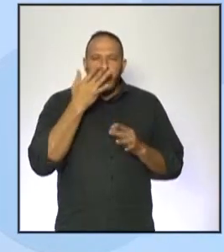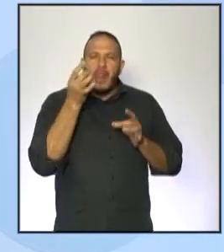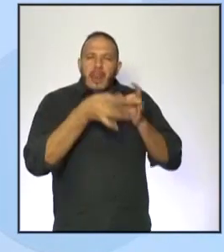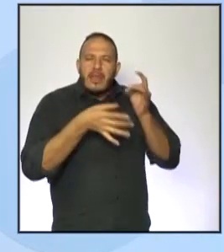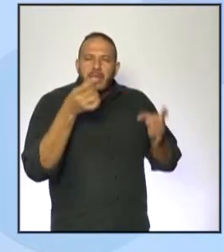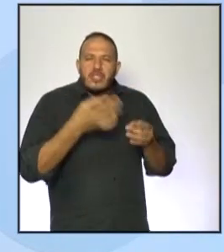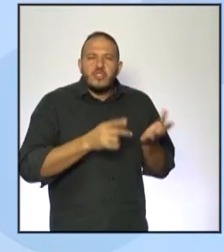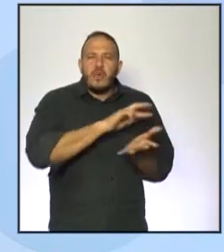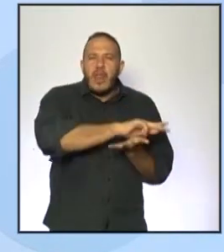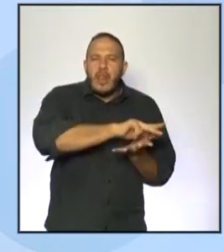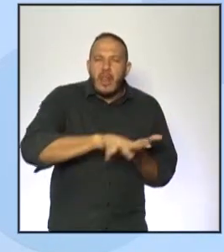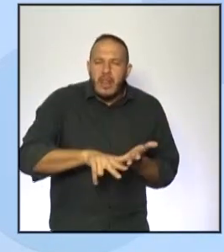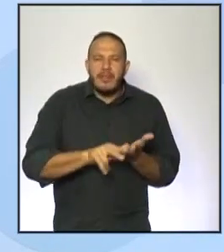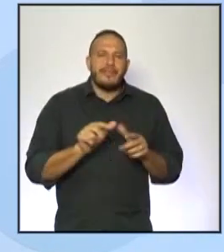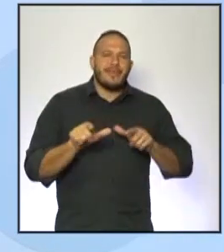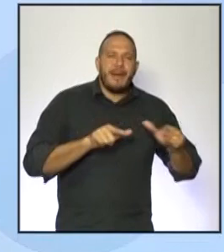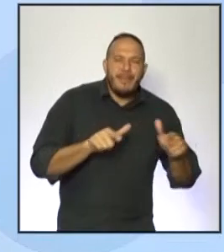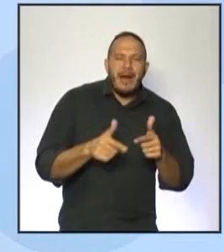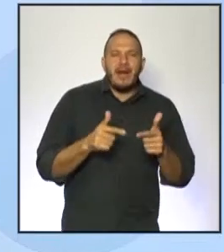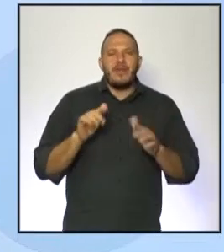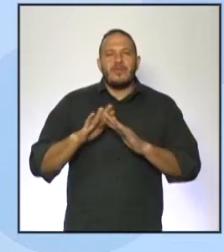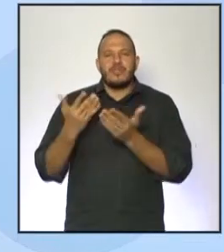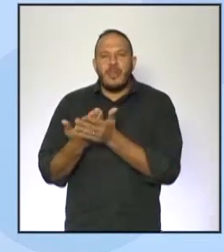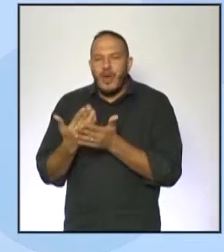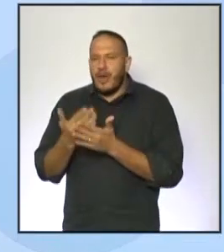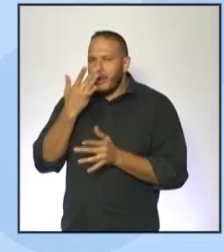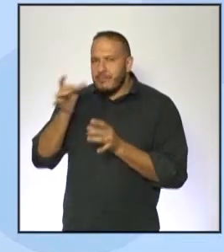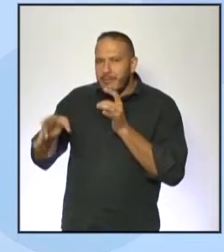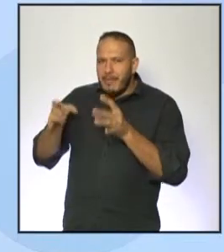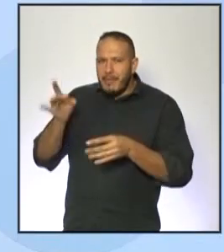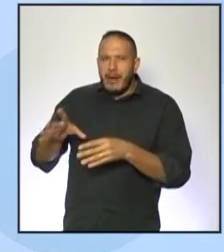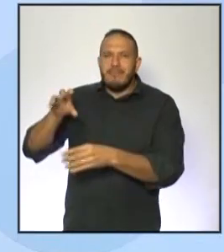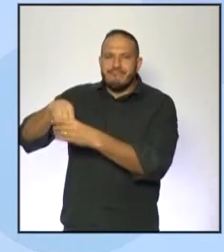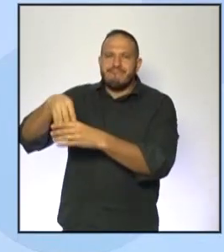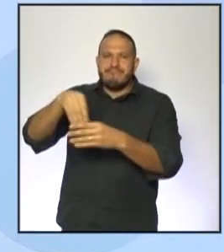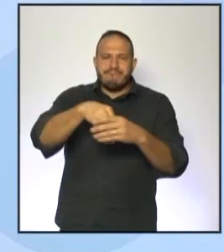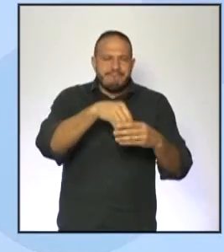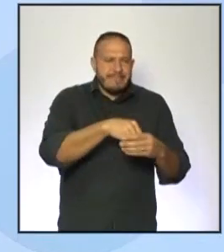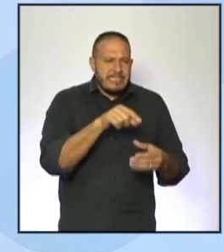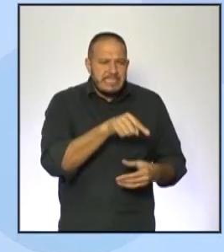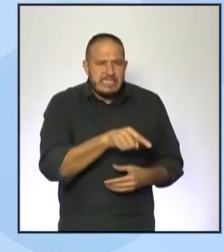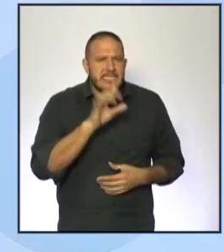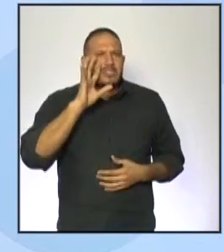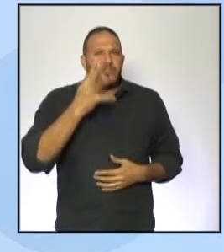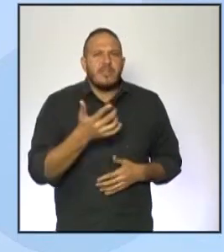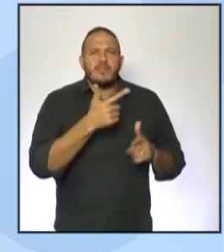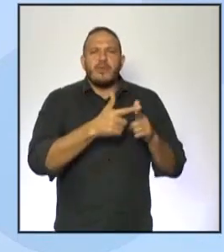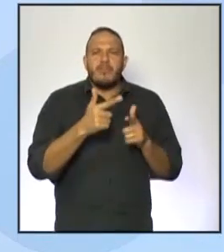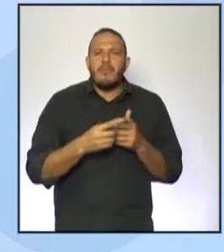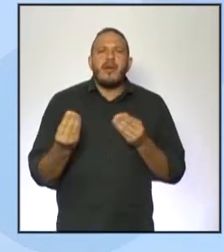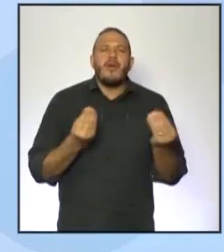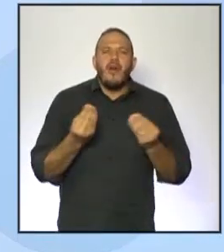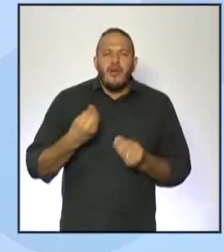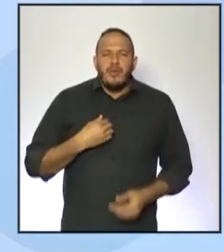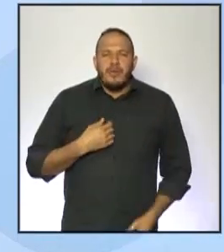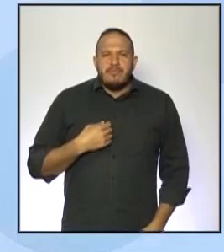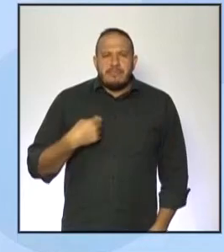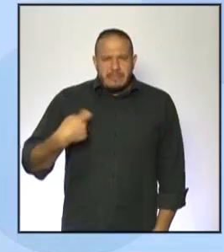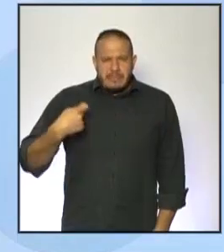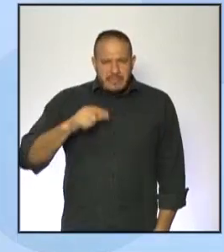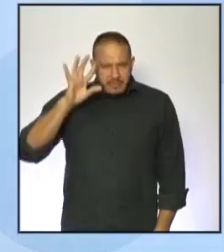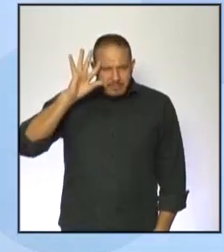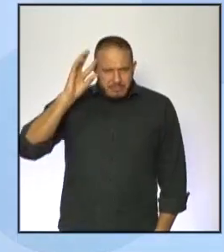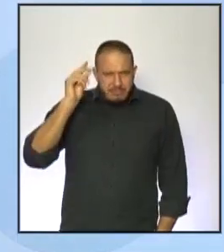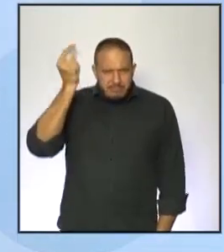trabalho, escola? Será que podemos usar da criatividade para resolver esse problema? Mas antes da gente continuar esse